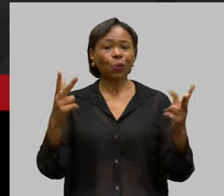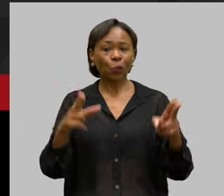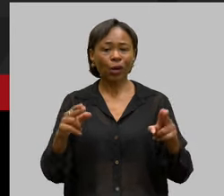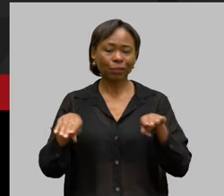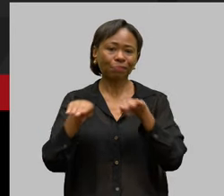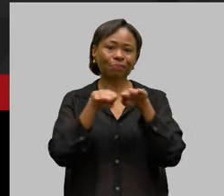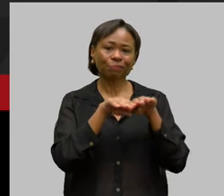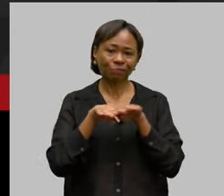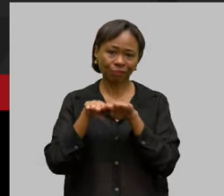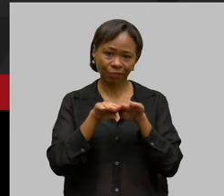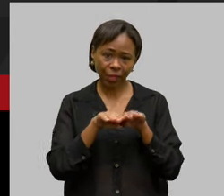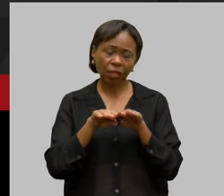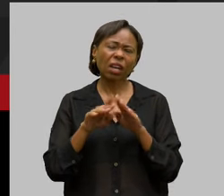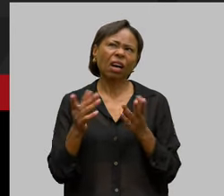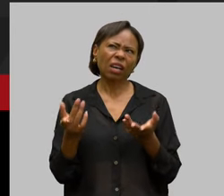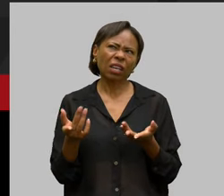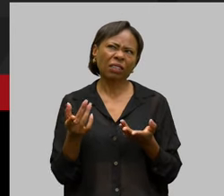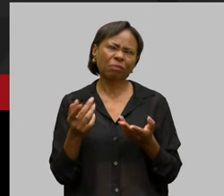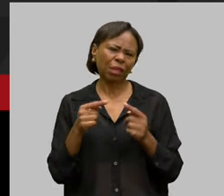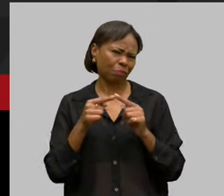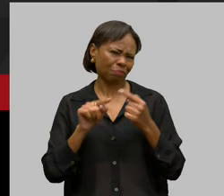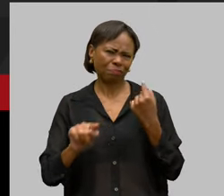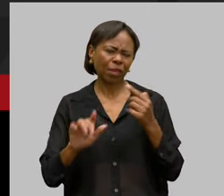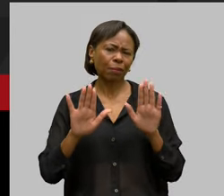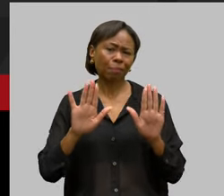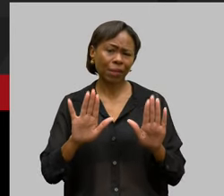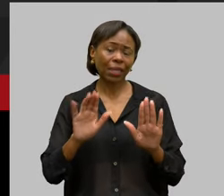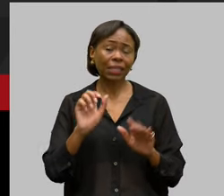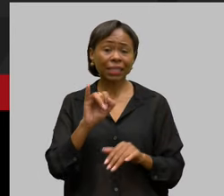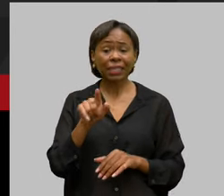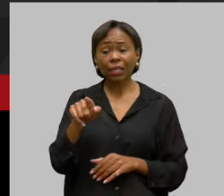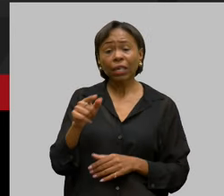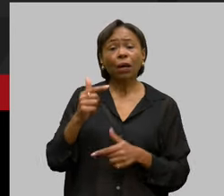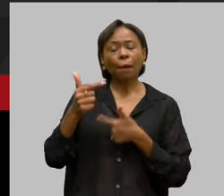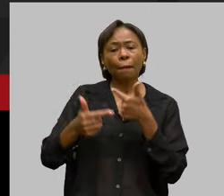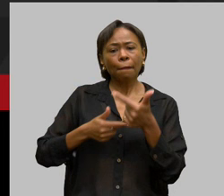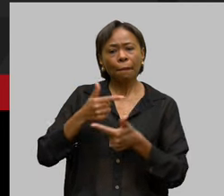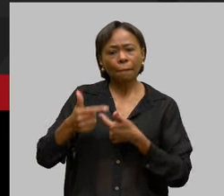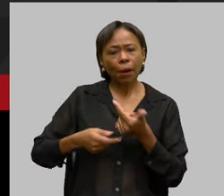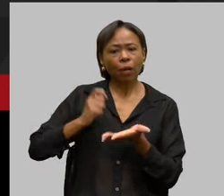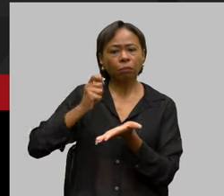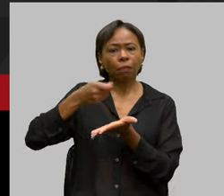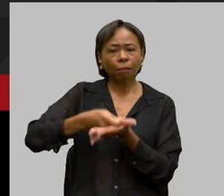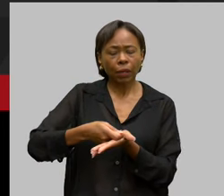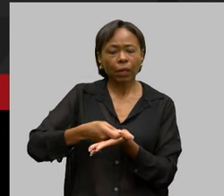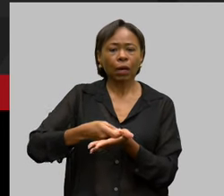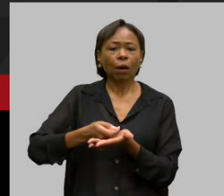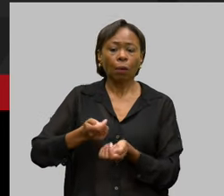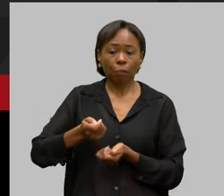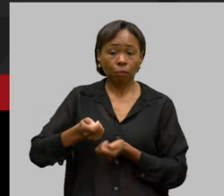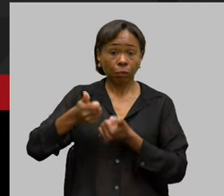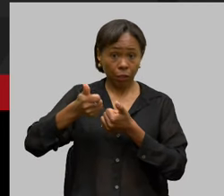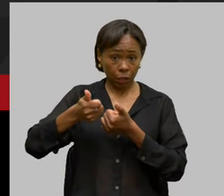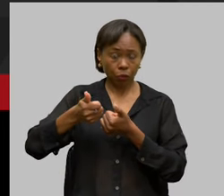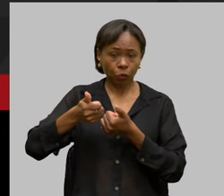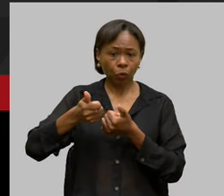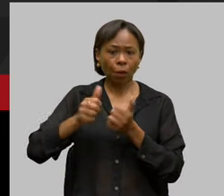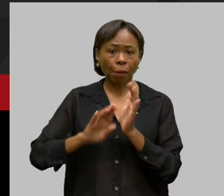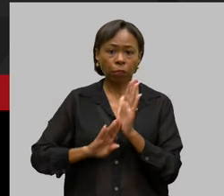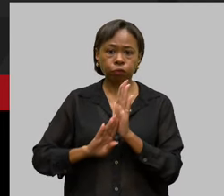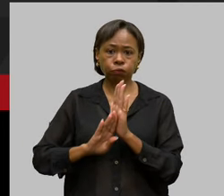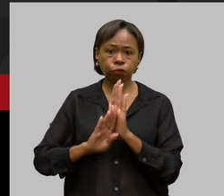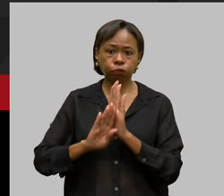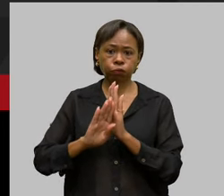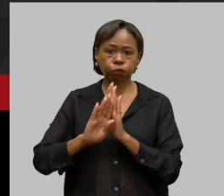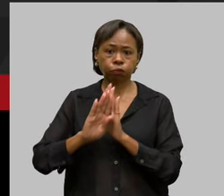como a gente arrecadou contribuições para pagar benefícios eh a o benefício crescer por exemplo de acordo com uma